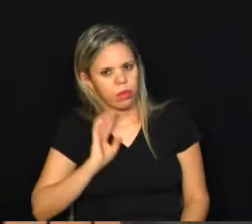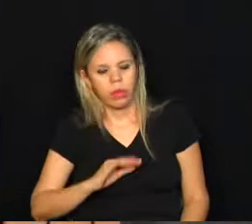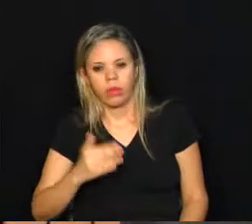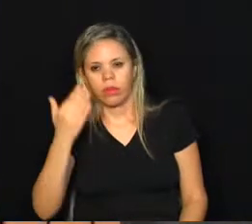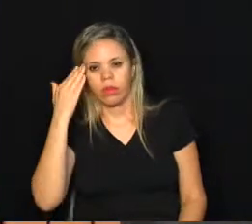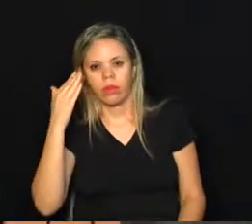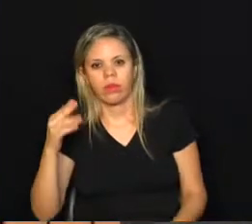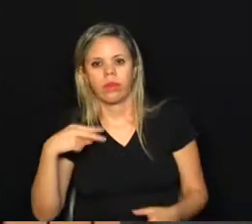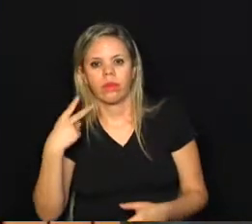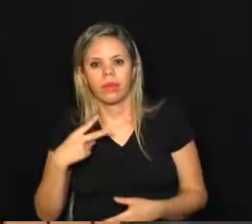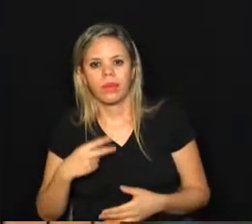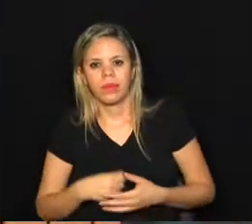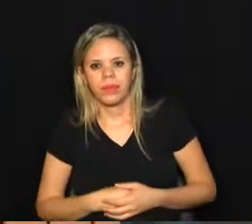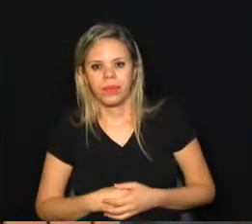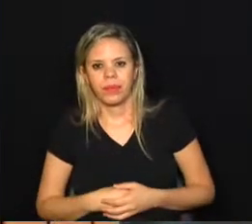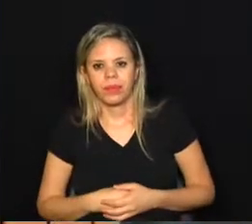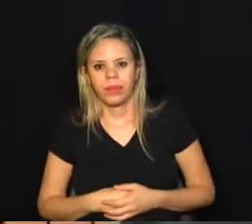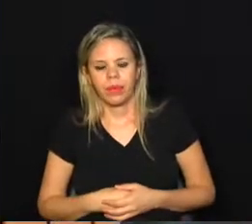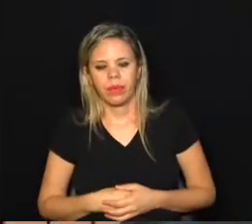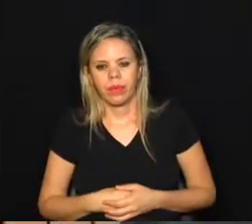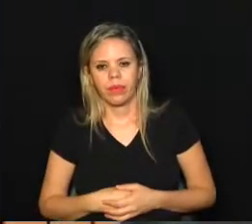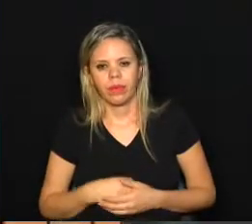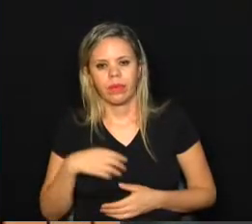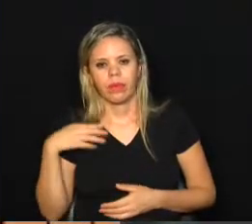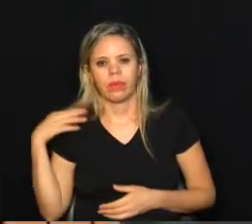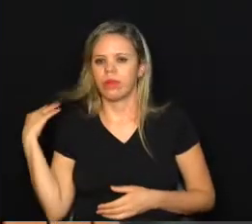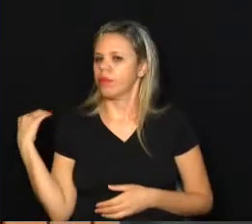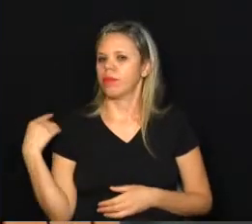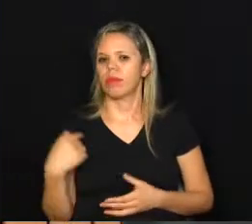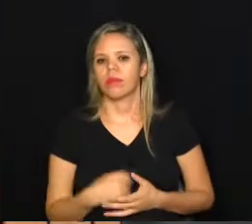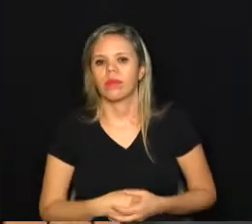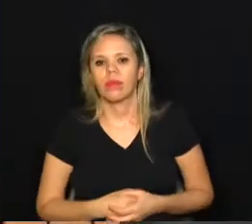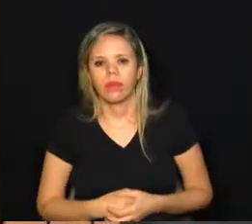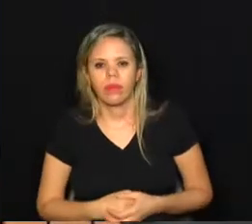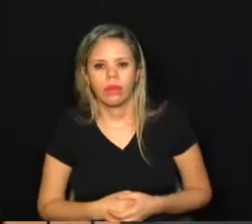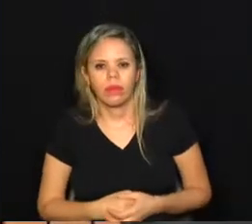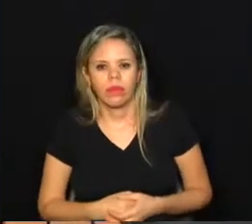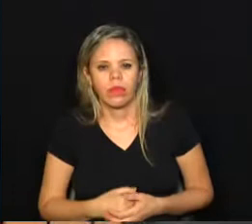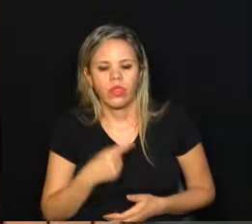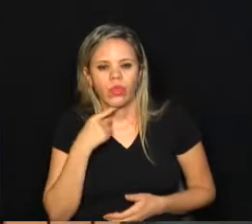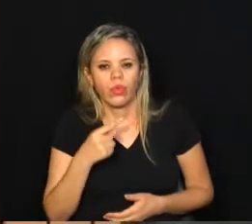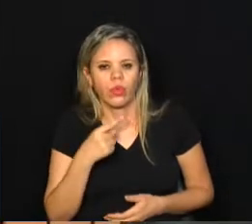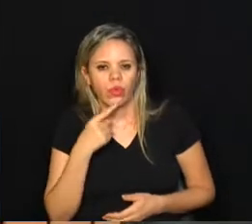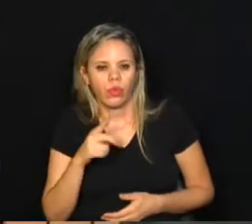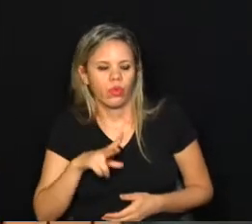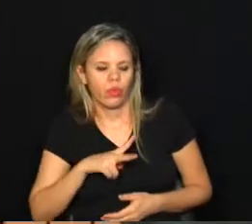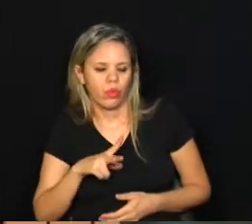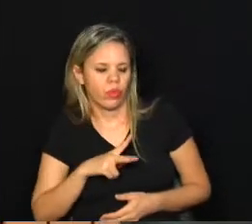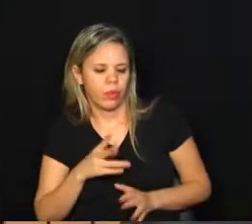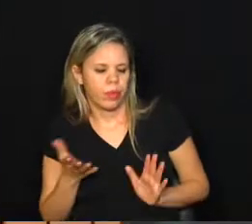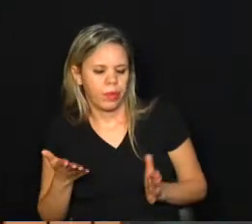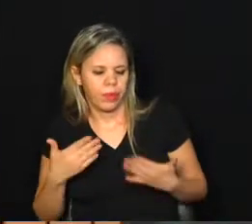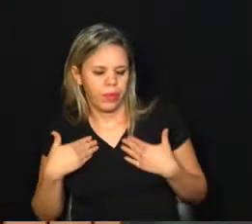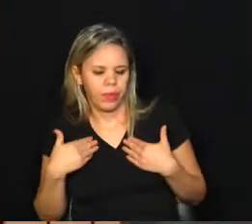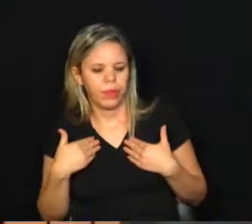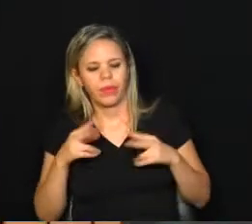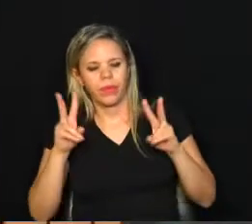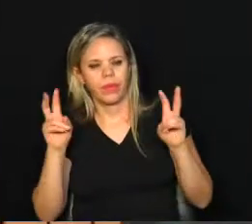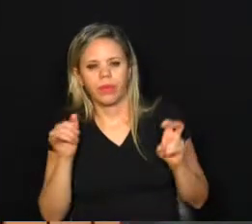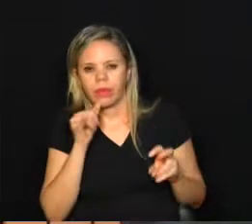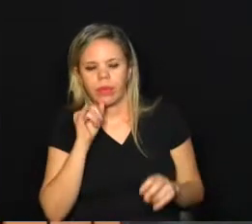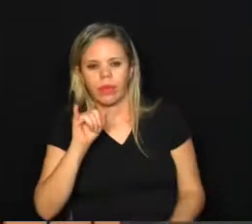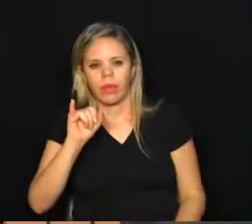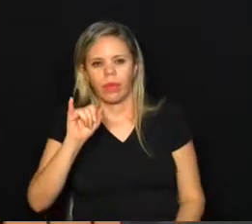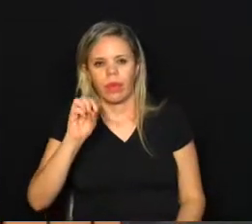vereador. E, secretária, uma dúvida pessoal minha, em relação à IMA,